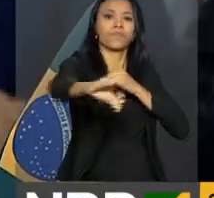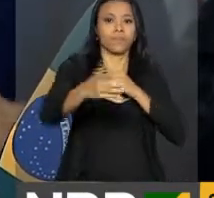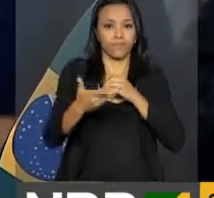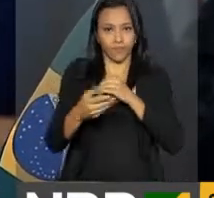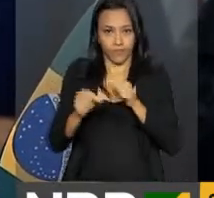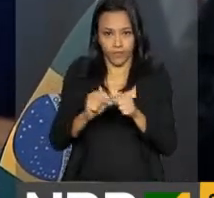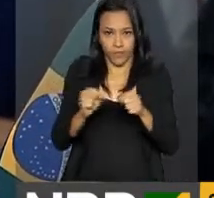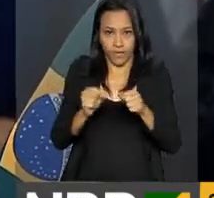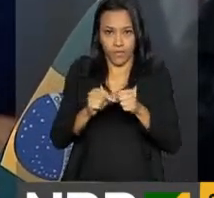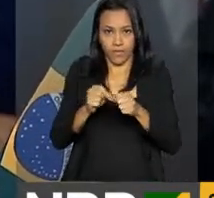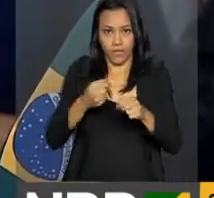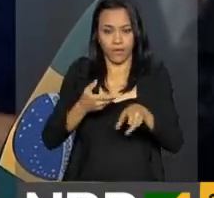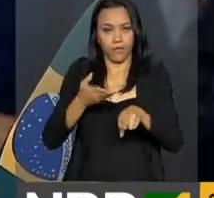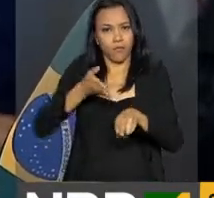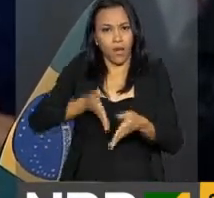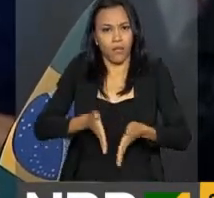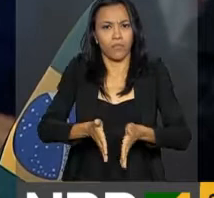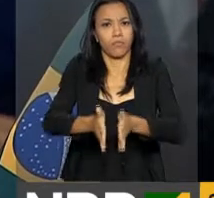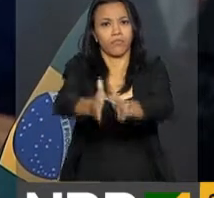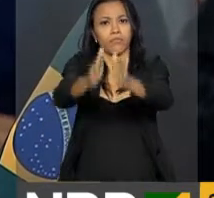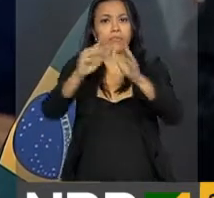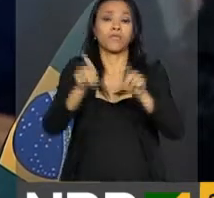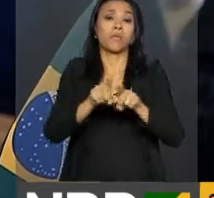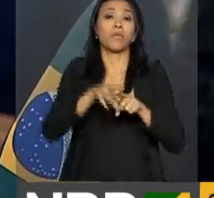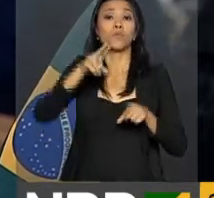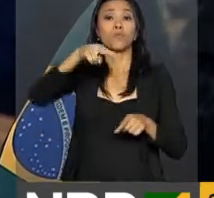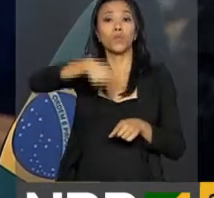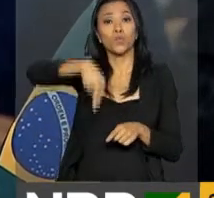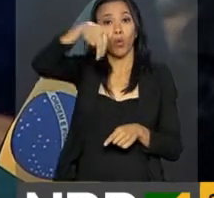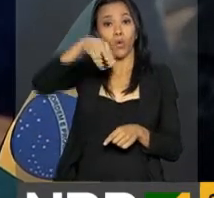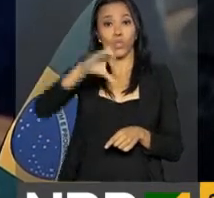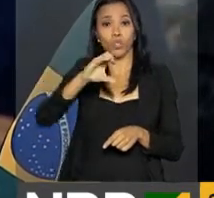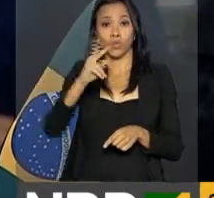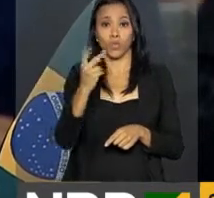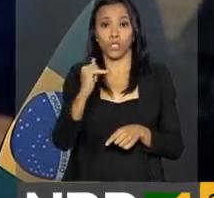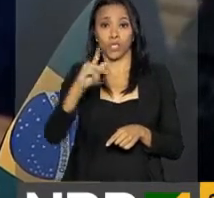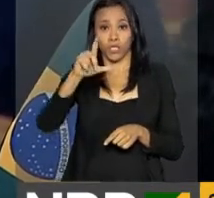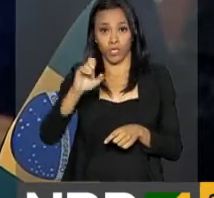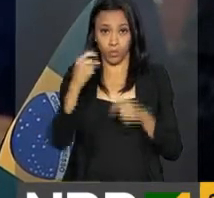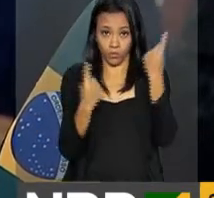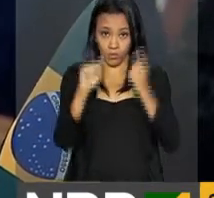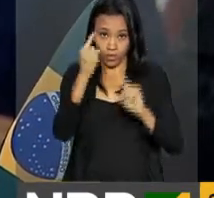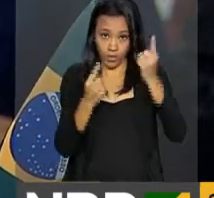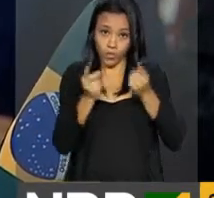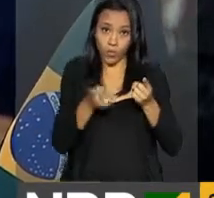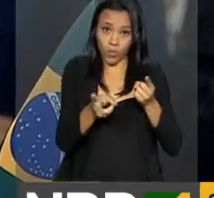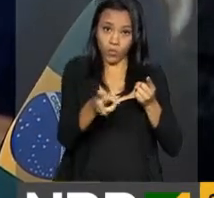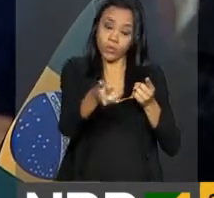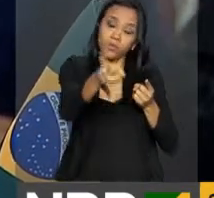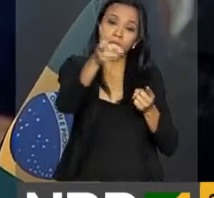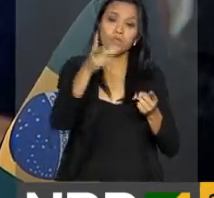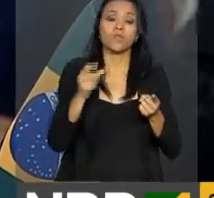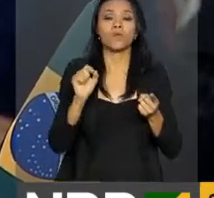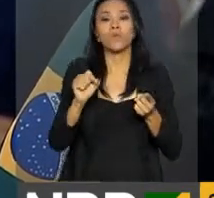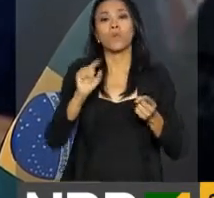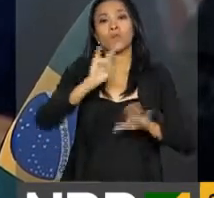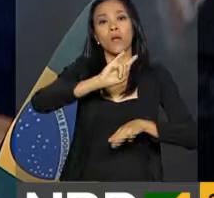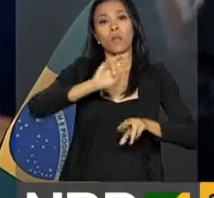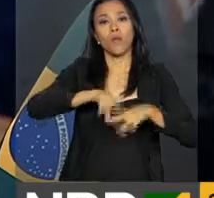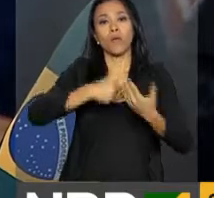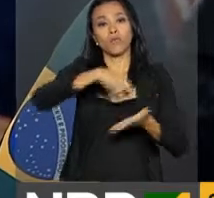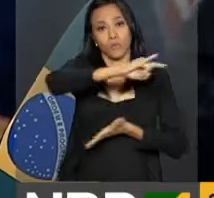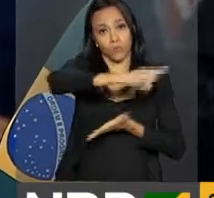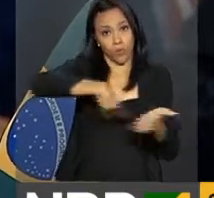Brasil, portos do norte do Chile, dando seguimento às iniciativas empreendidas com base na declaração de